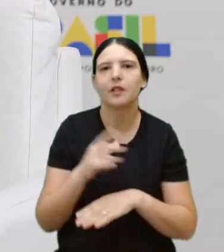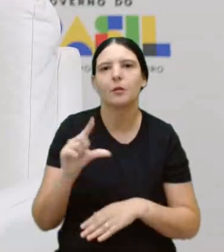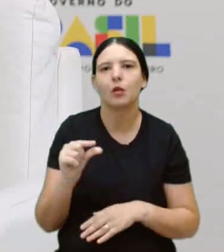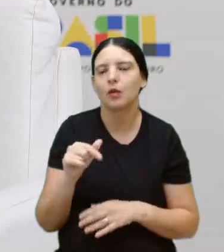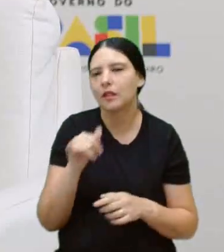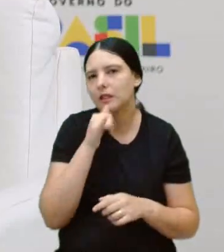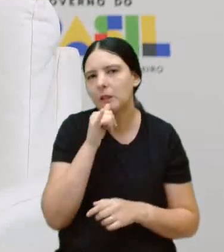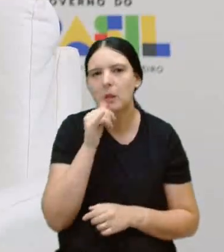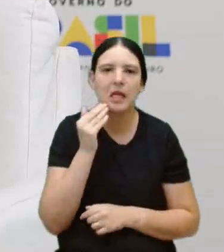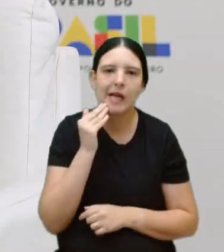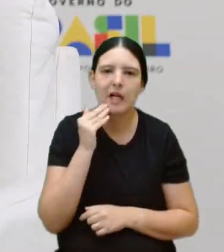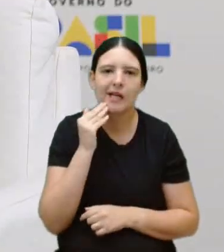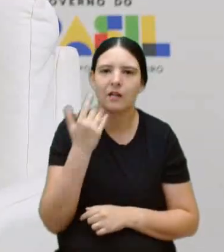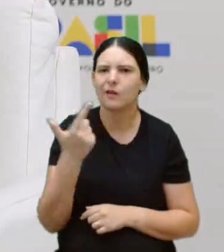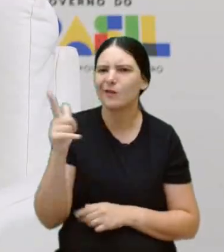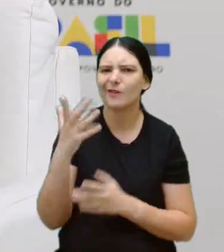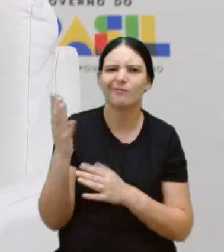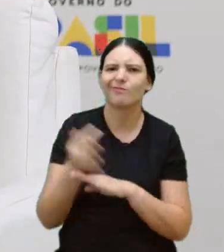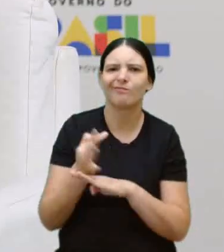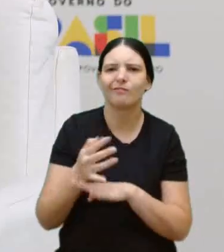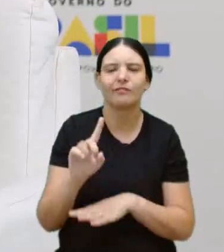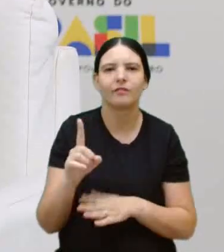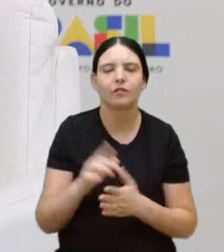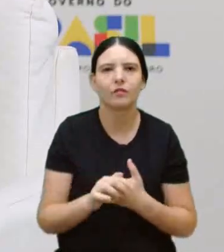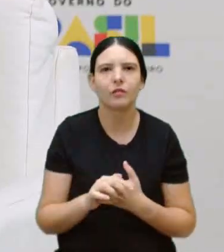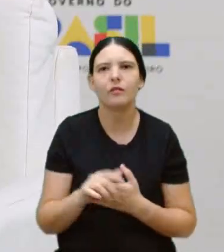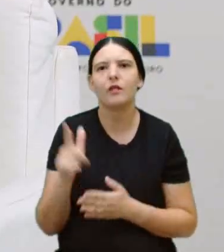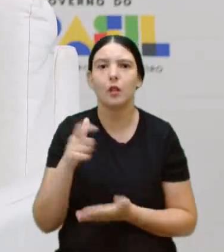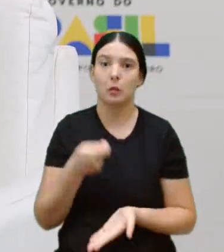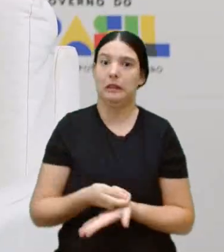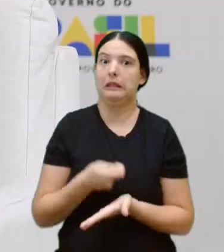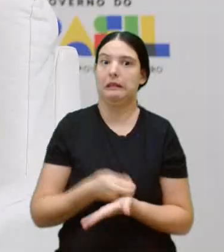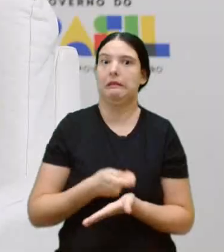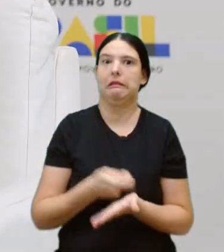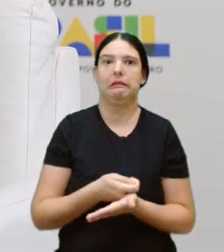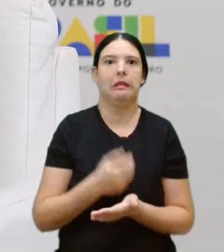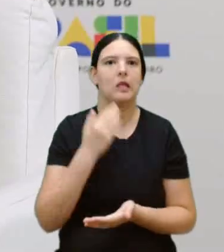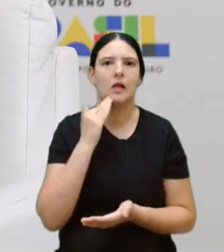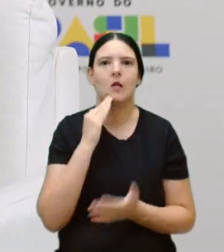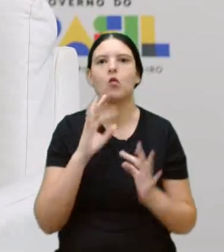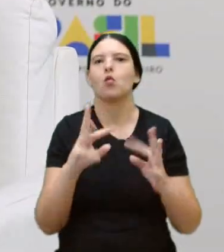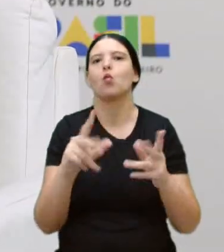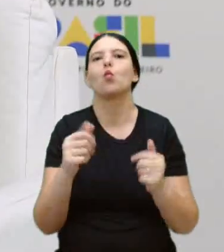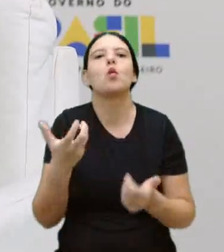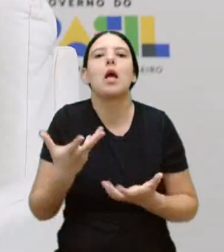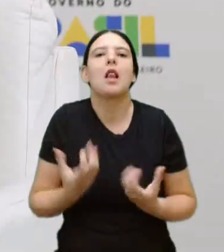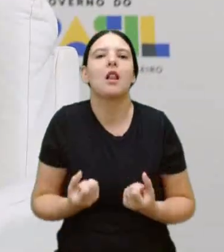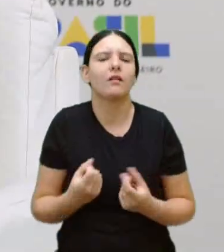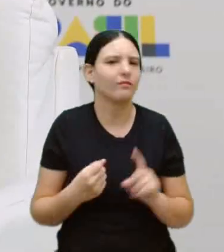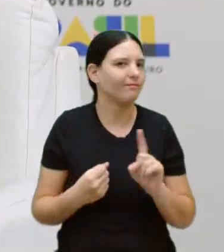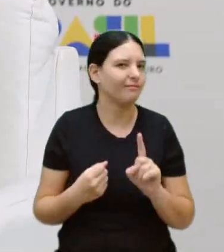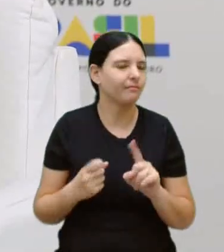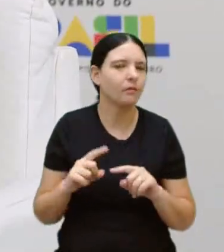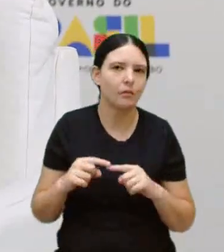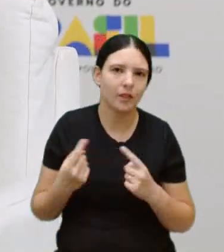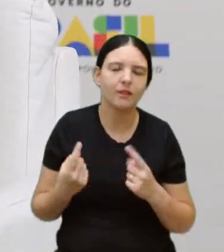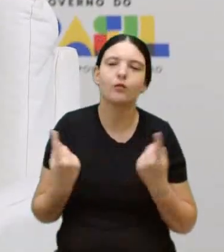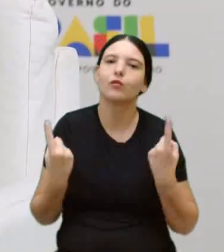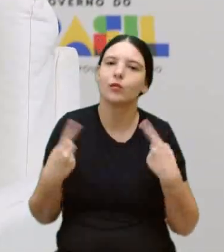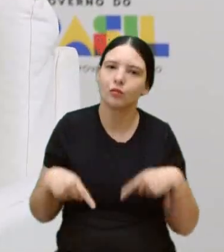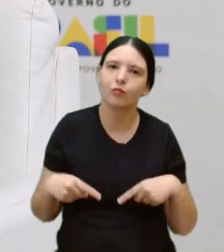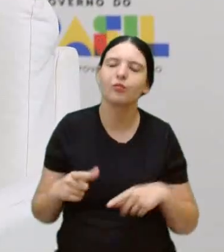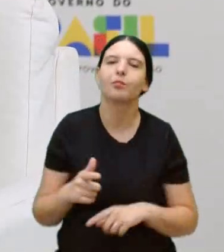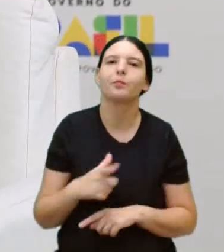outro. Obviamente, não é ser rígido para aceitar todos os defeitos, mas tem um grande desafio. Talvez a